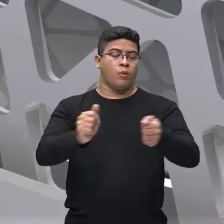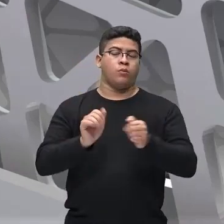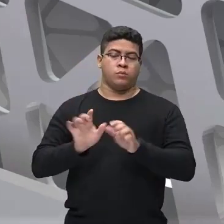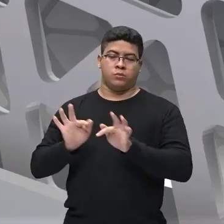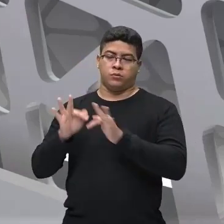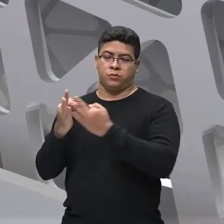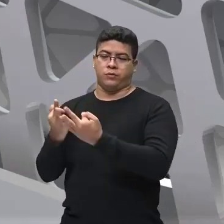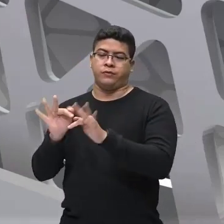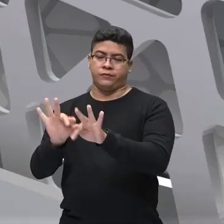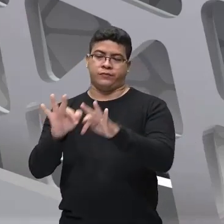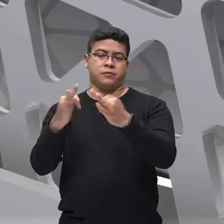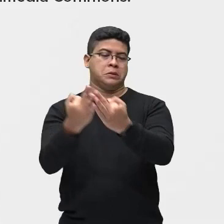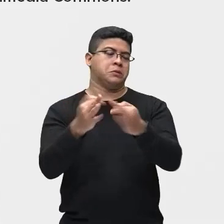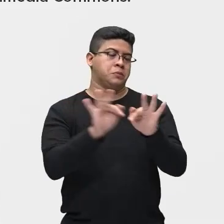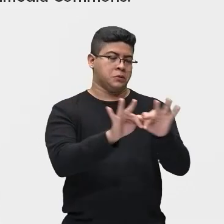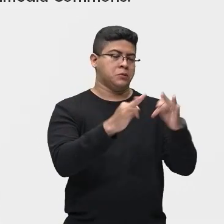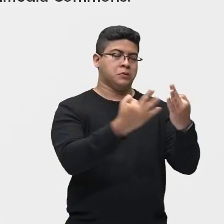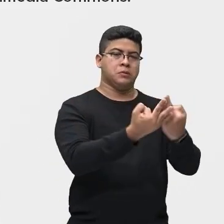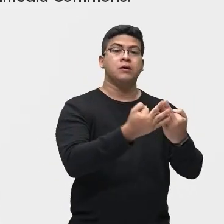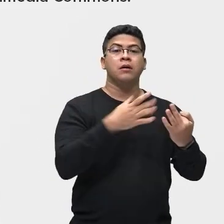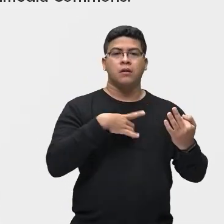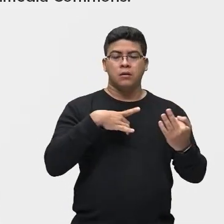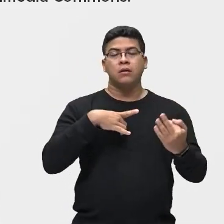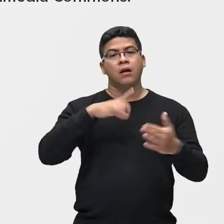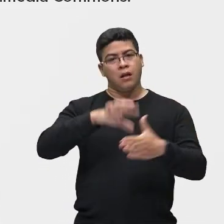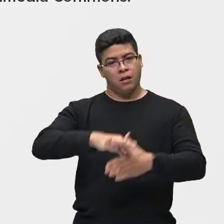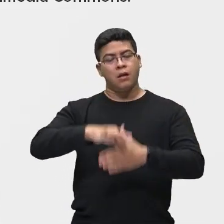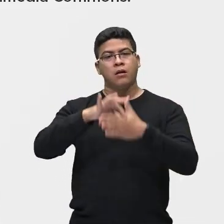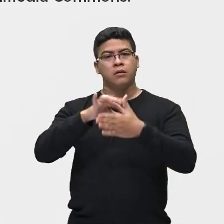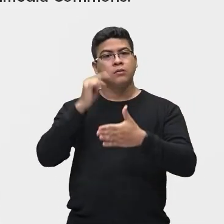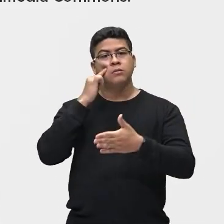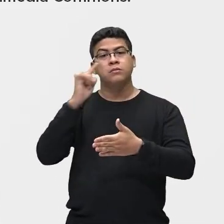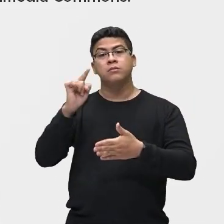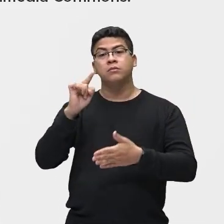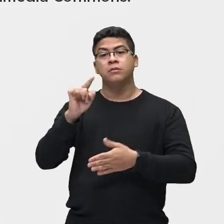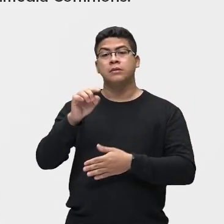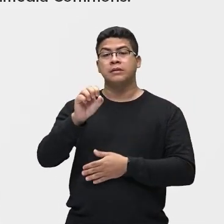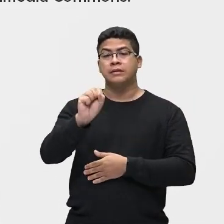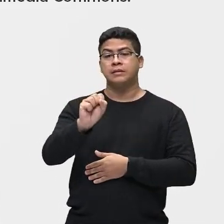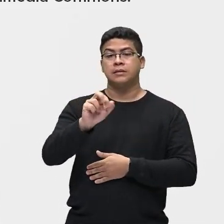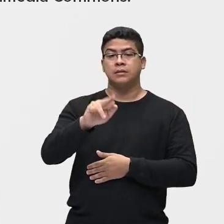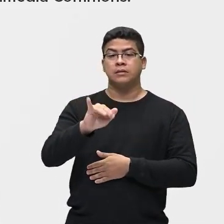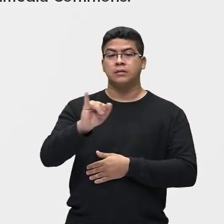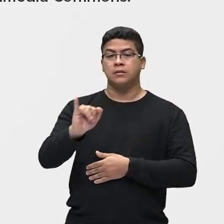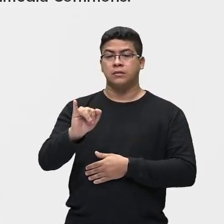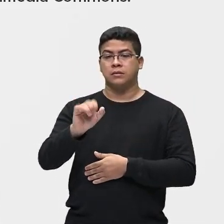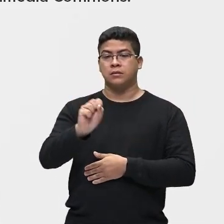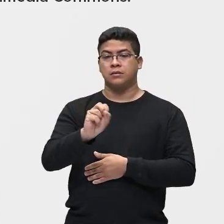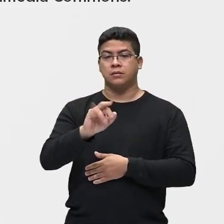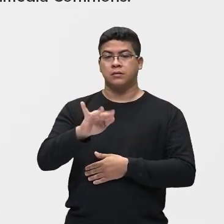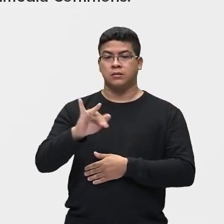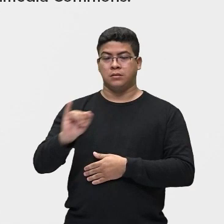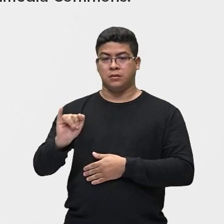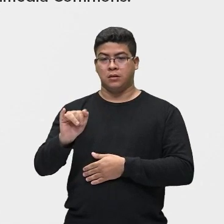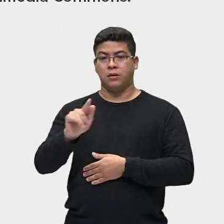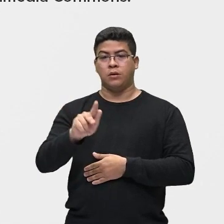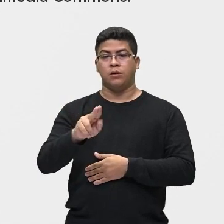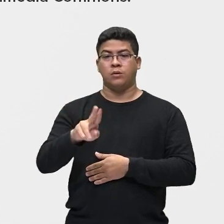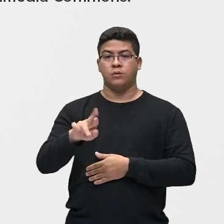é chamado pelo título honorífico de Sri Guruji ou Gurudev,